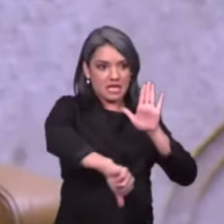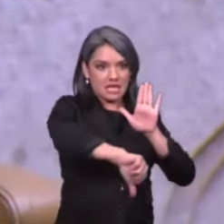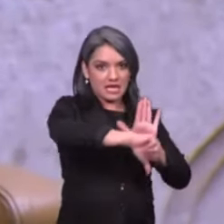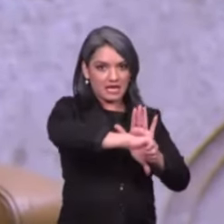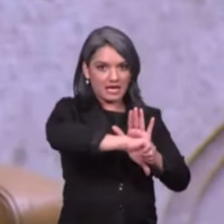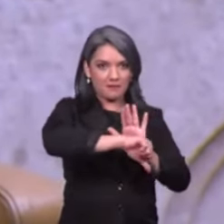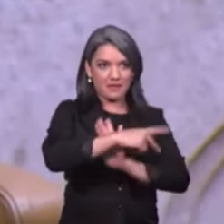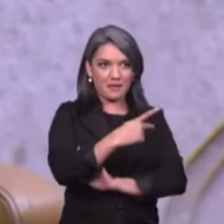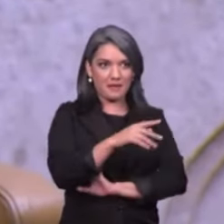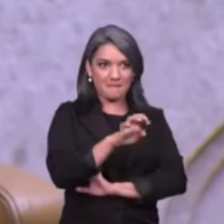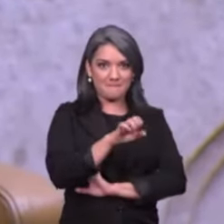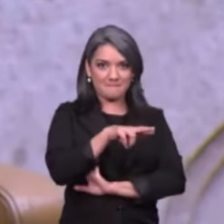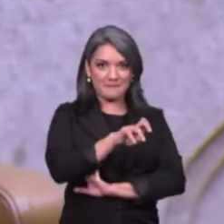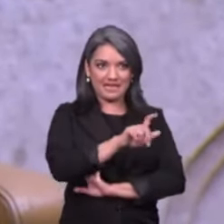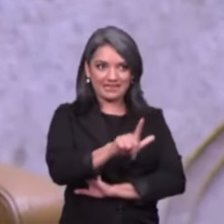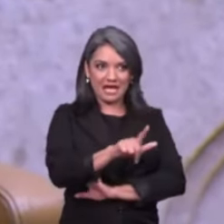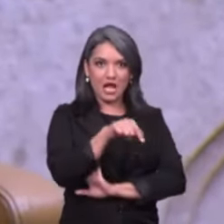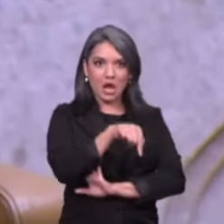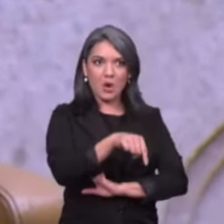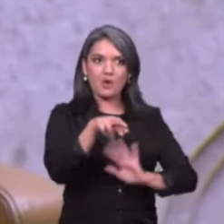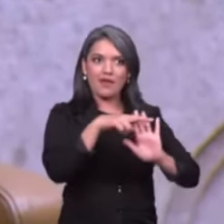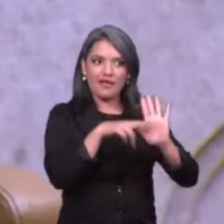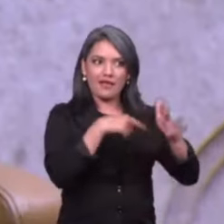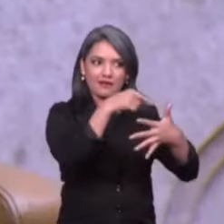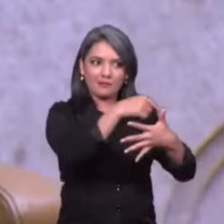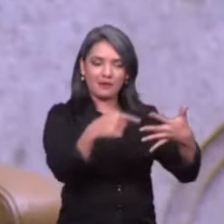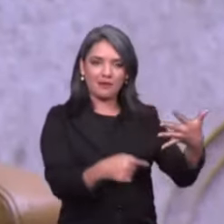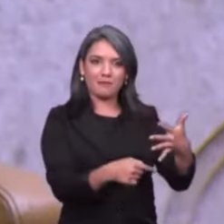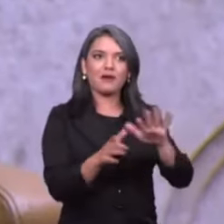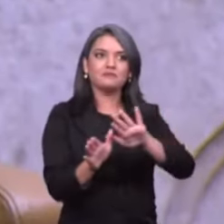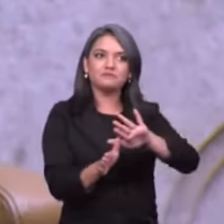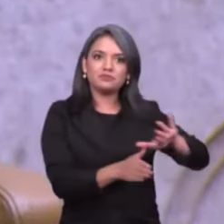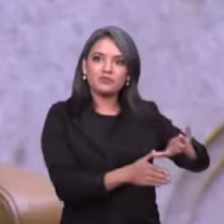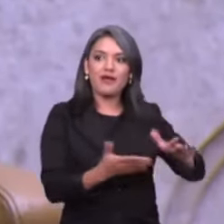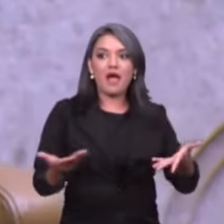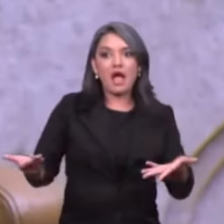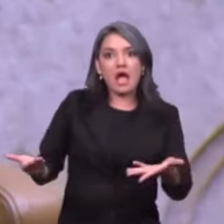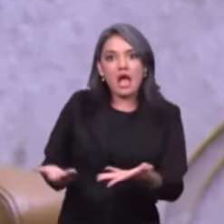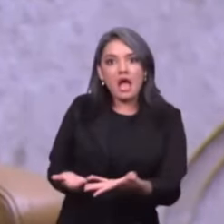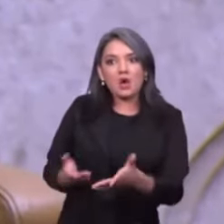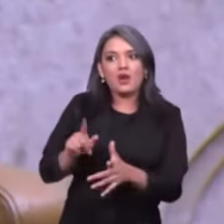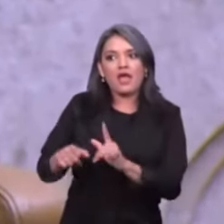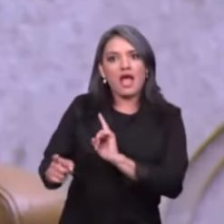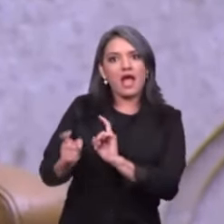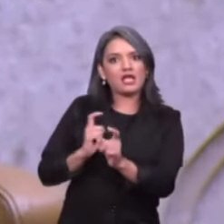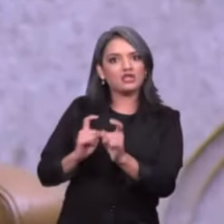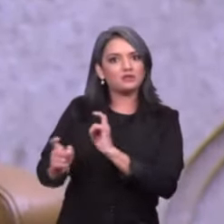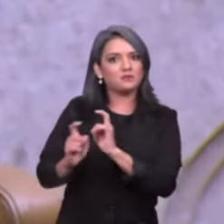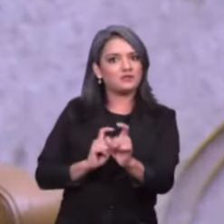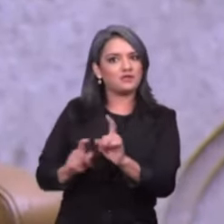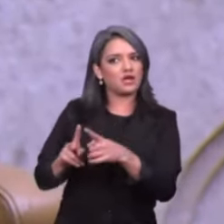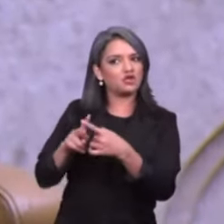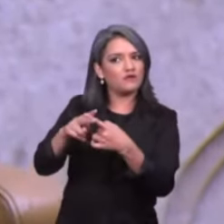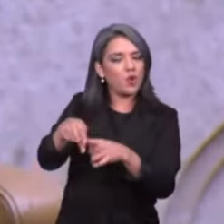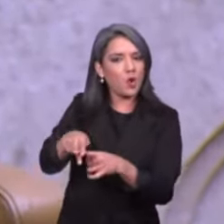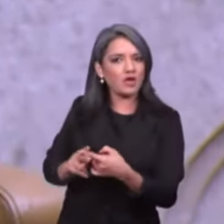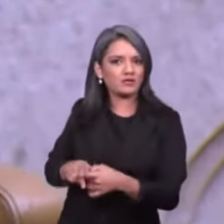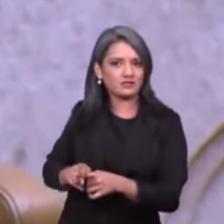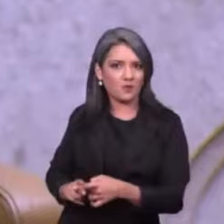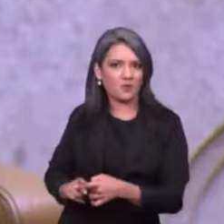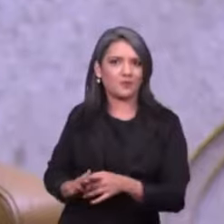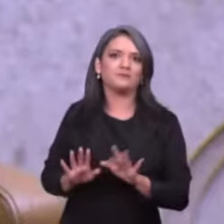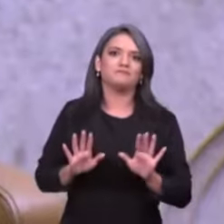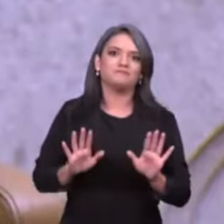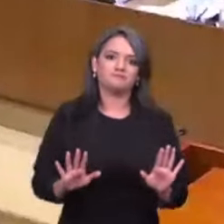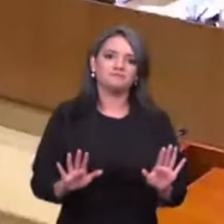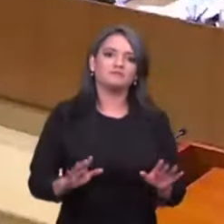penal e passa a estar sujeito a medidas administrativas. Esse é o fato. Eu acho que os votos caminharam